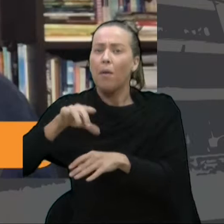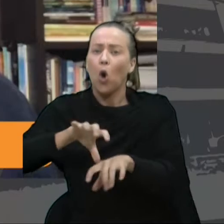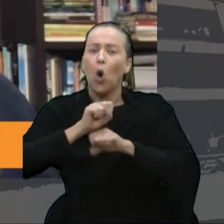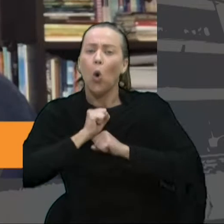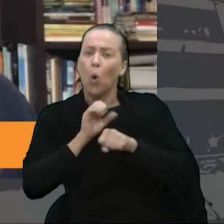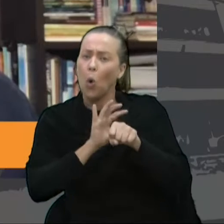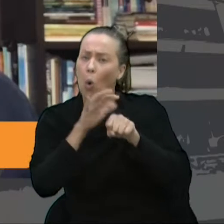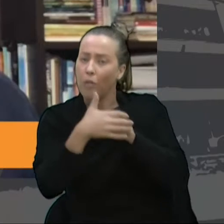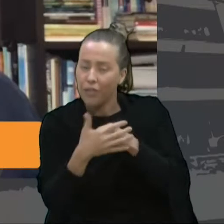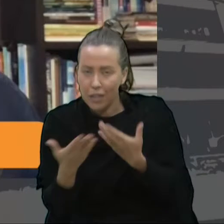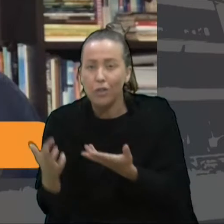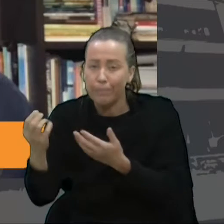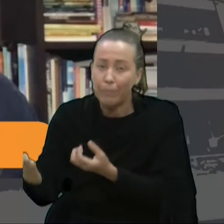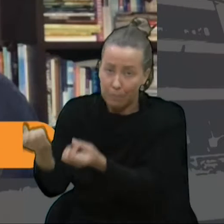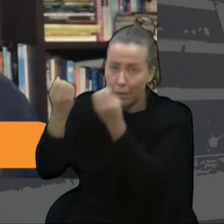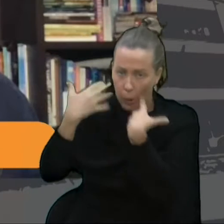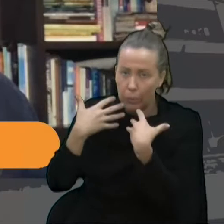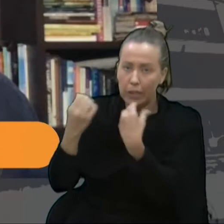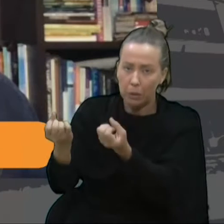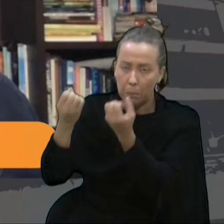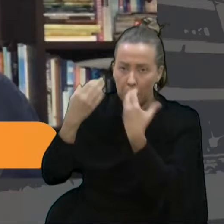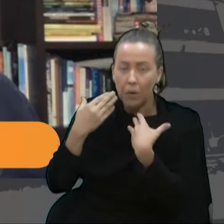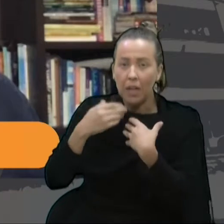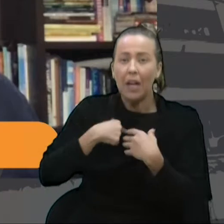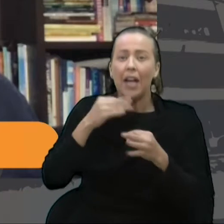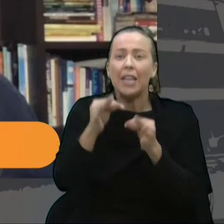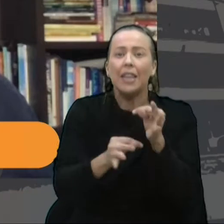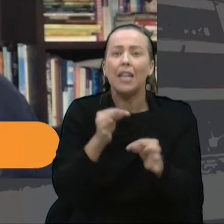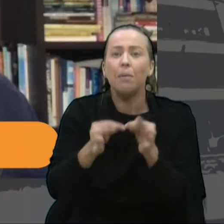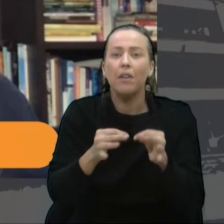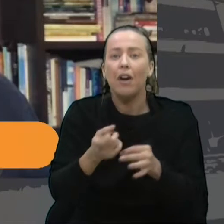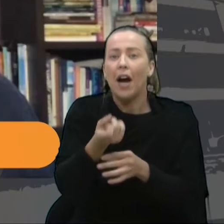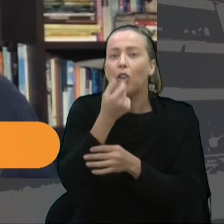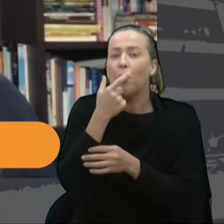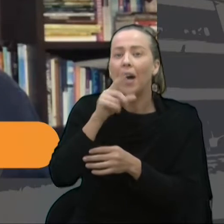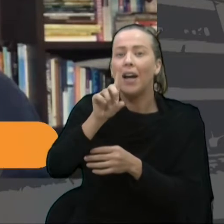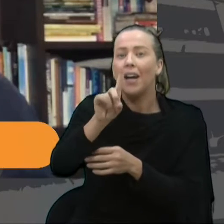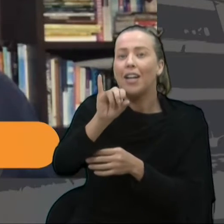Covid, né? E o que me fez mal no tratamento foi a dipirona.